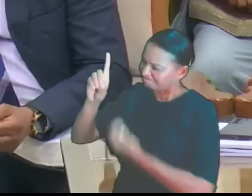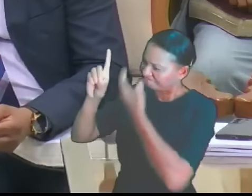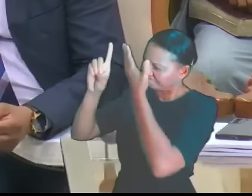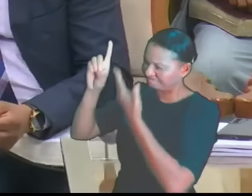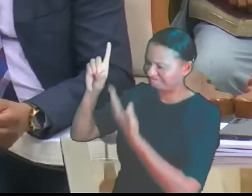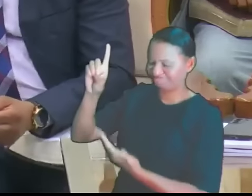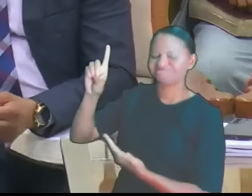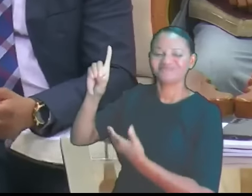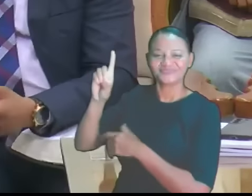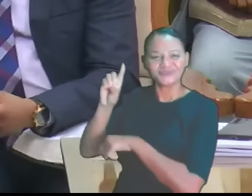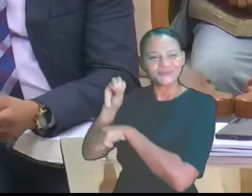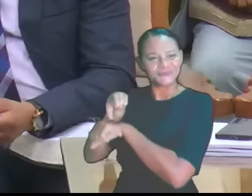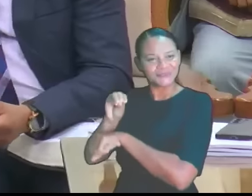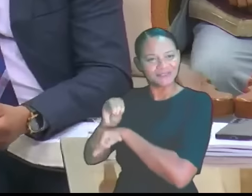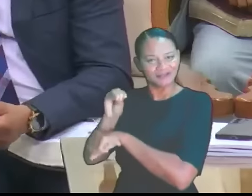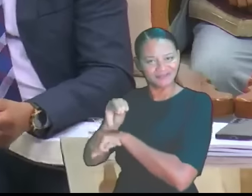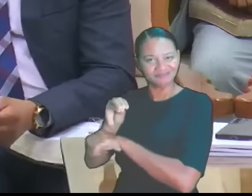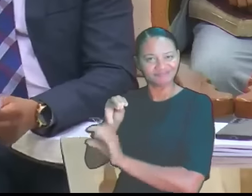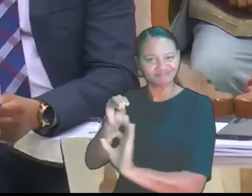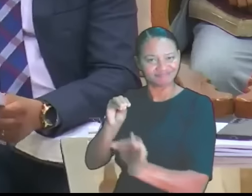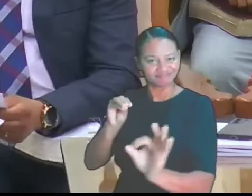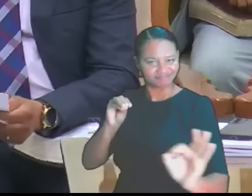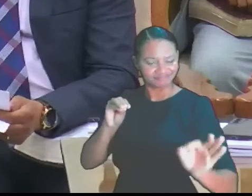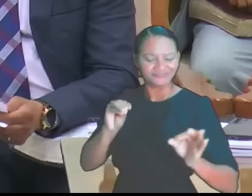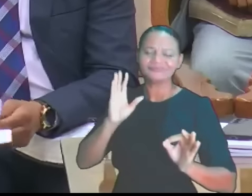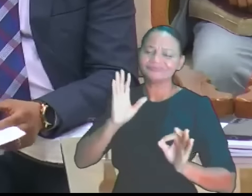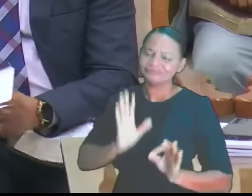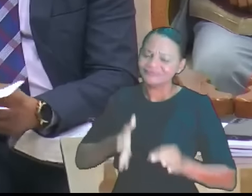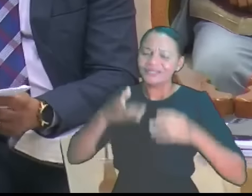de providência. Pregamos isso,